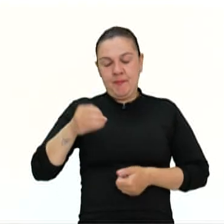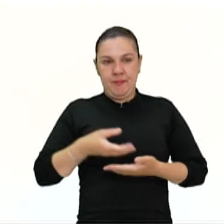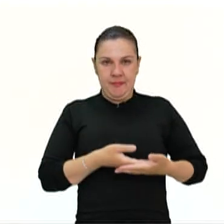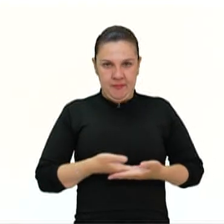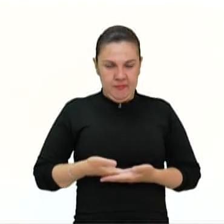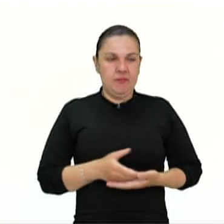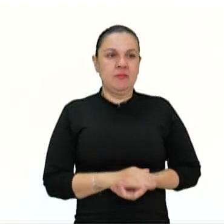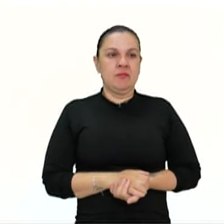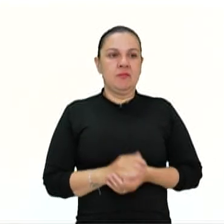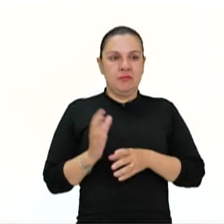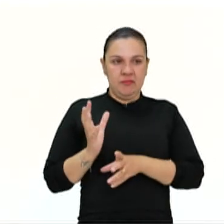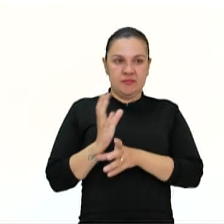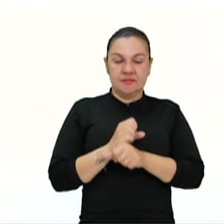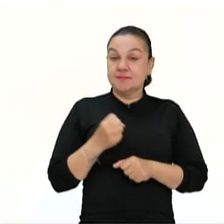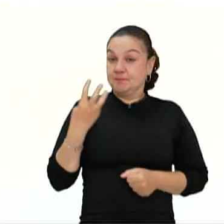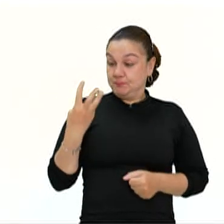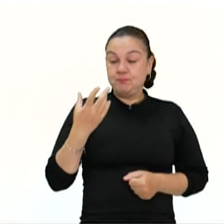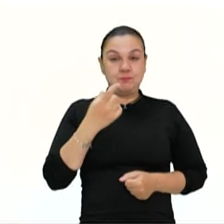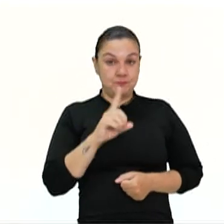somo tudo, deu